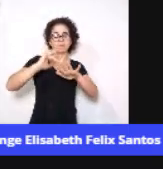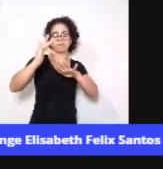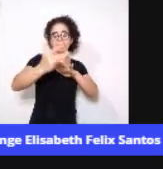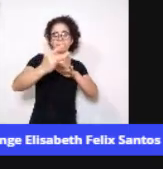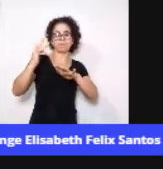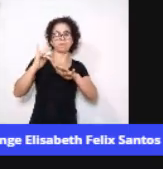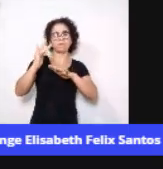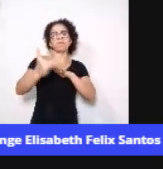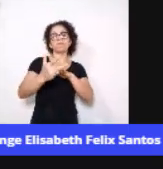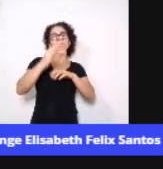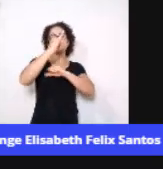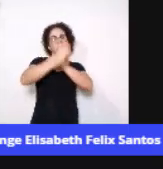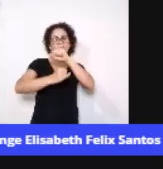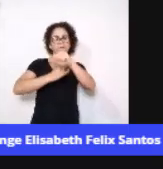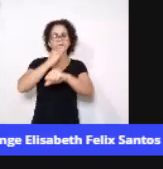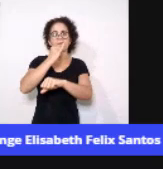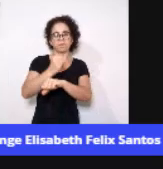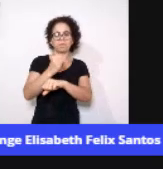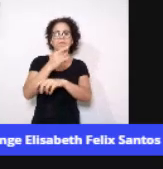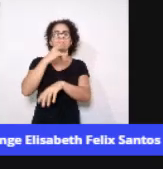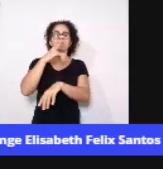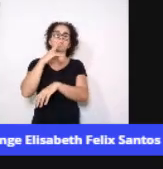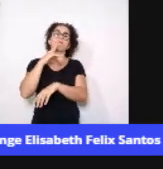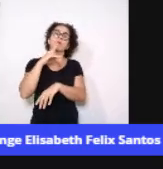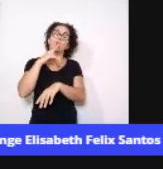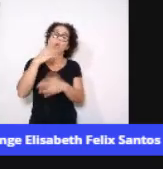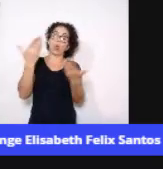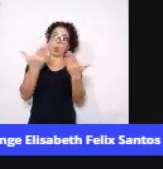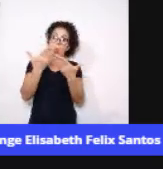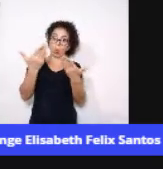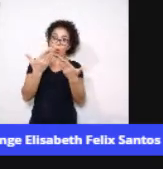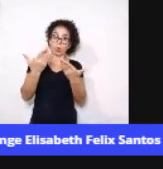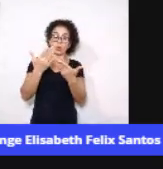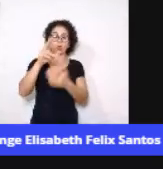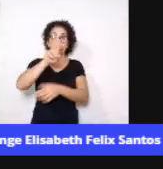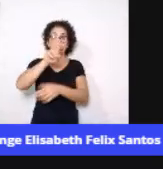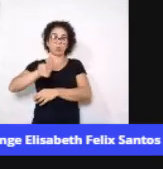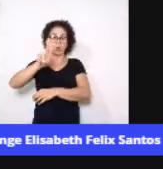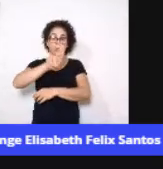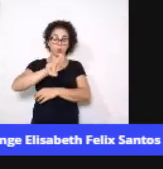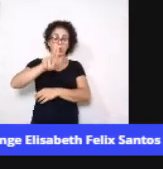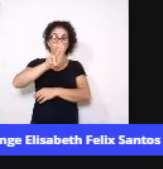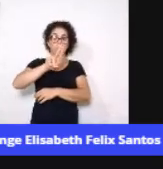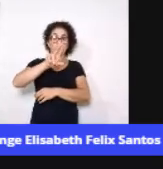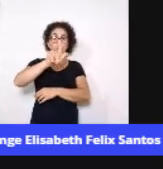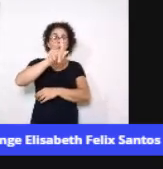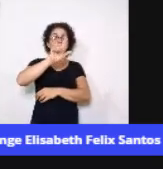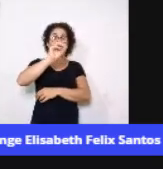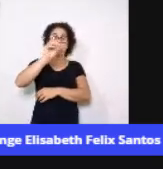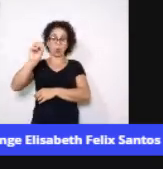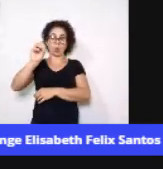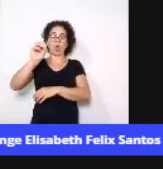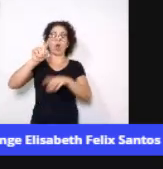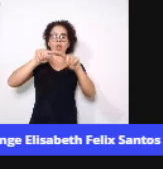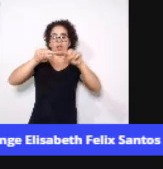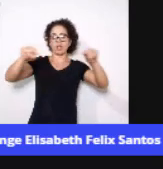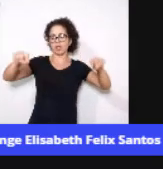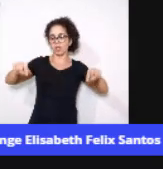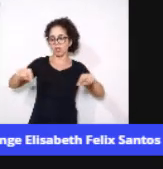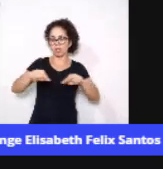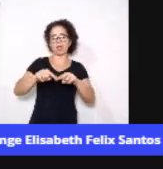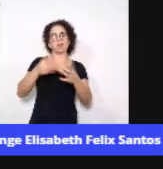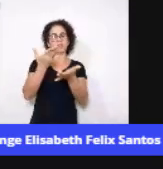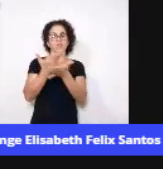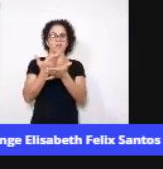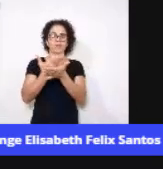e hoje nós vamos utilizar, então, o Google Sala de Aula para aquelas escolas que